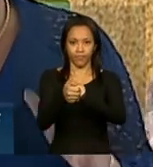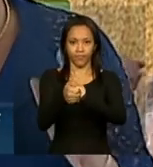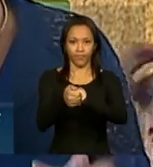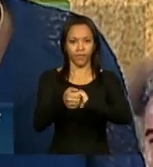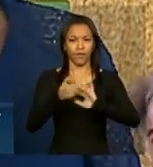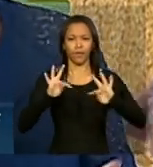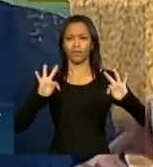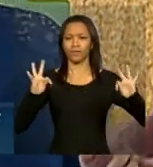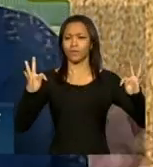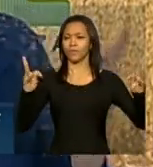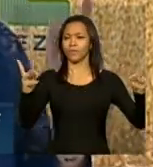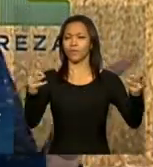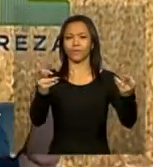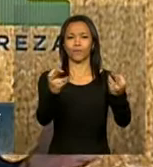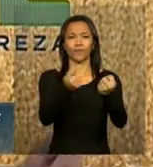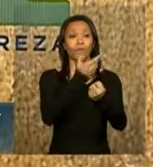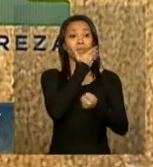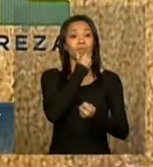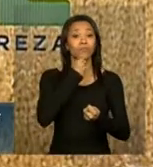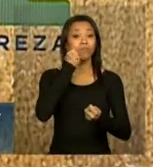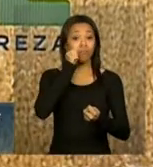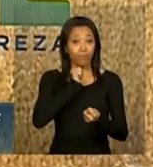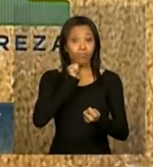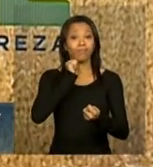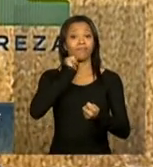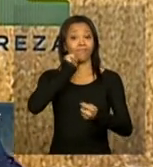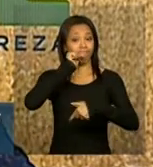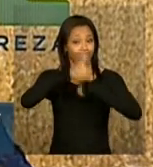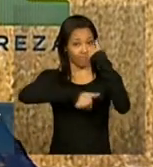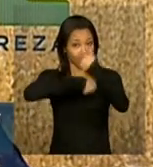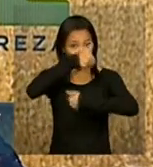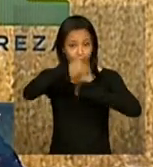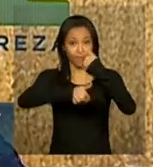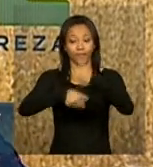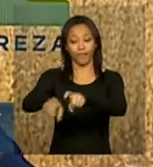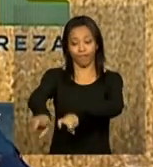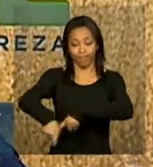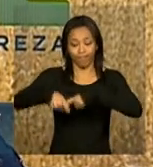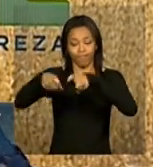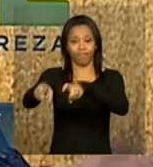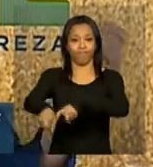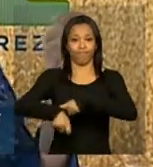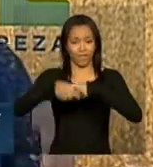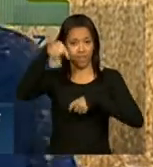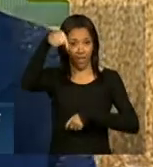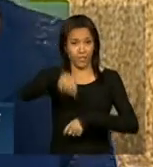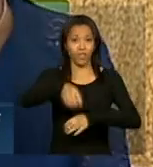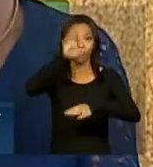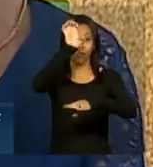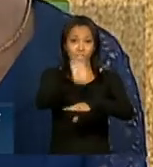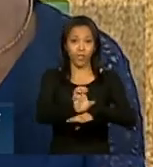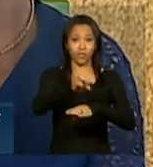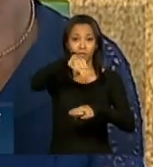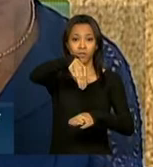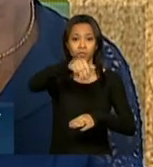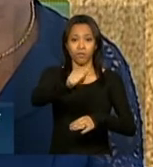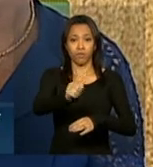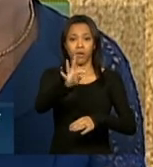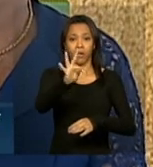todos os produtores e as produtoras que aqui no estado do Mato Grosso